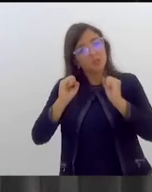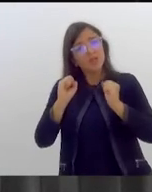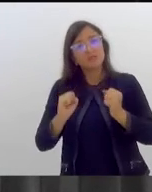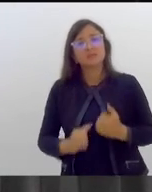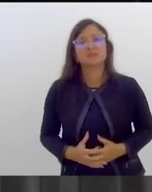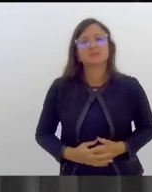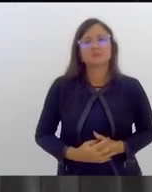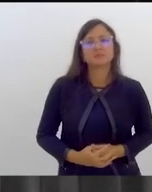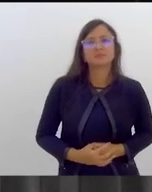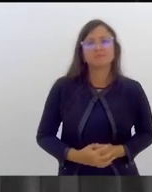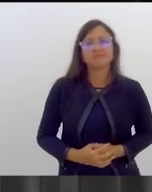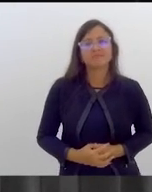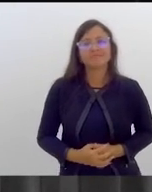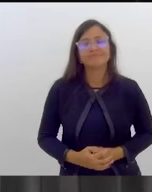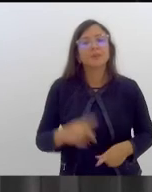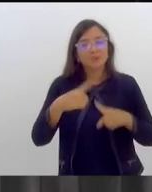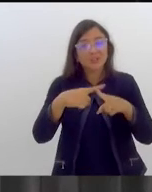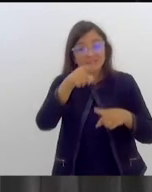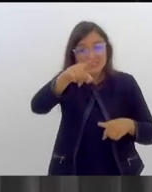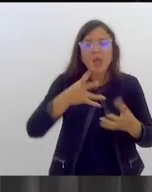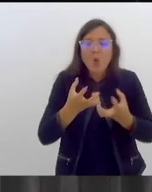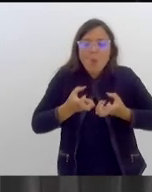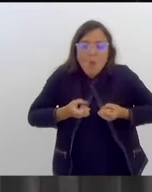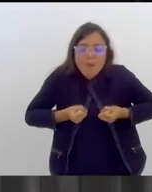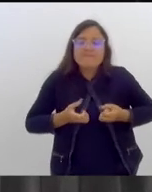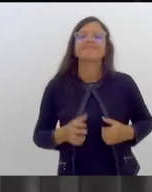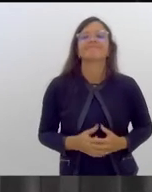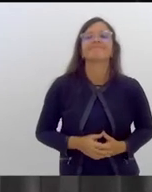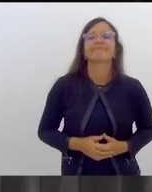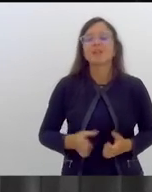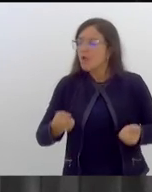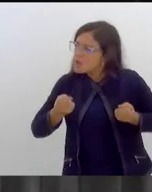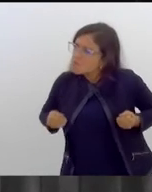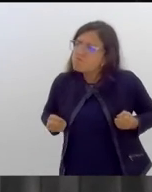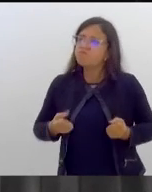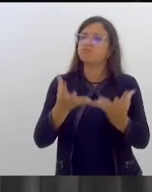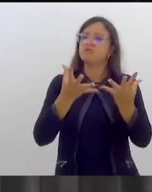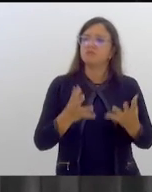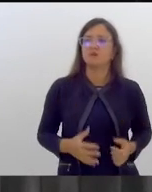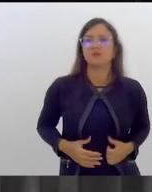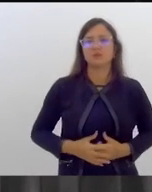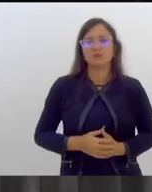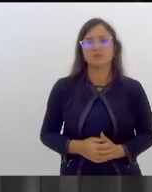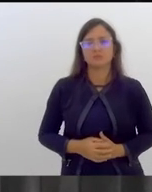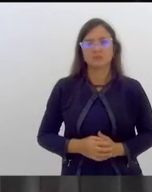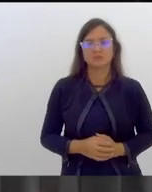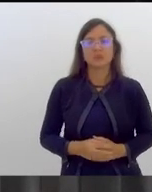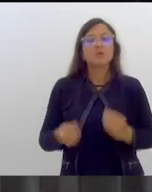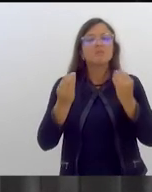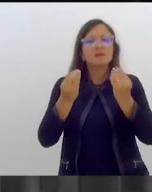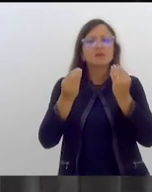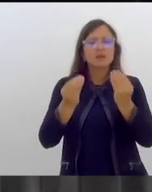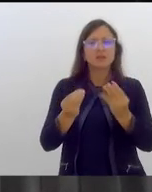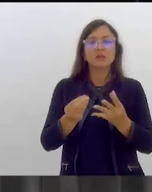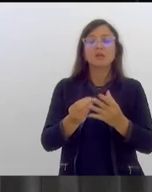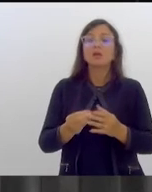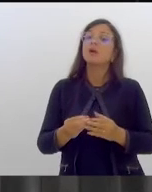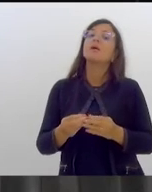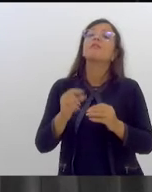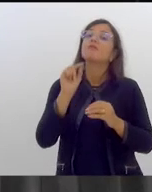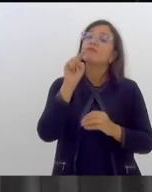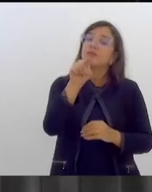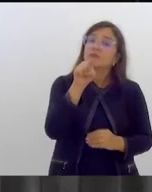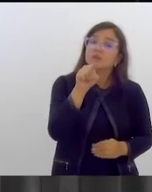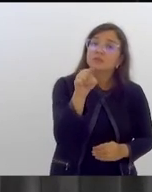o que está contido se transformar num instrumento que permita